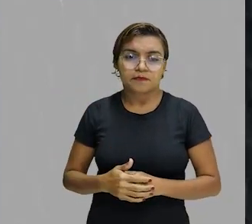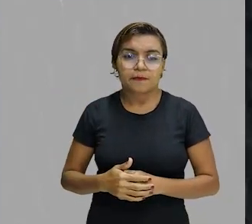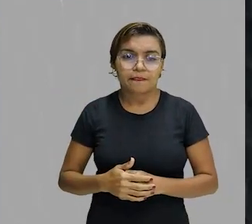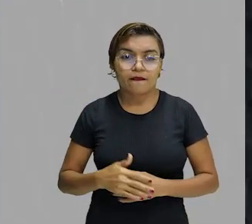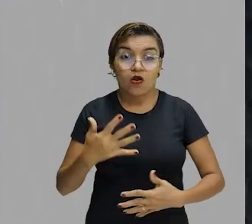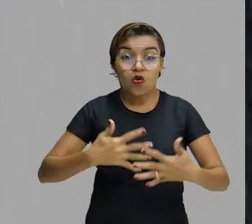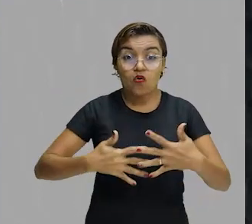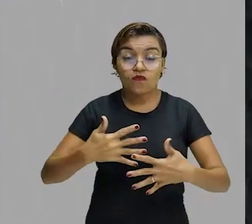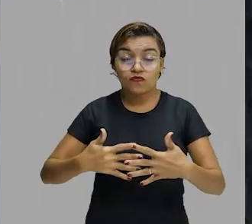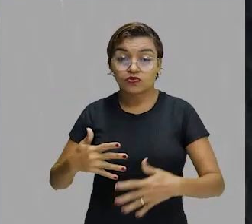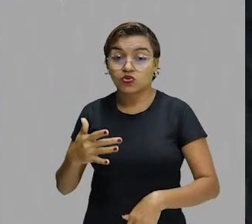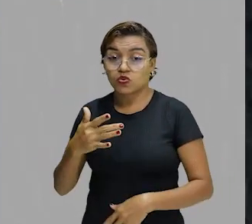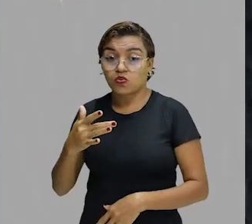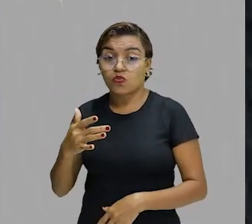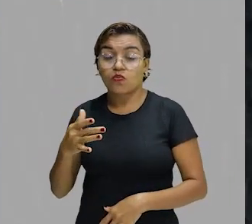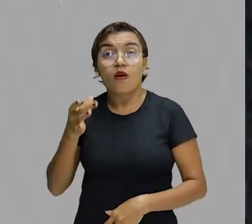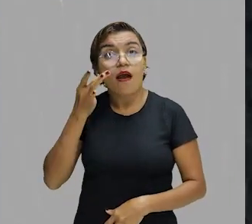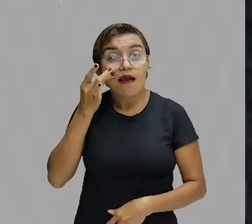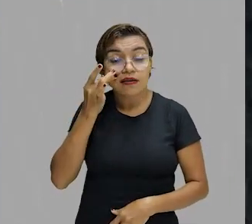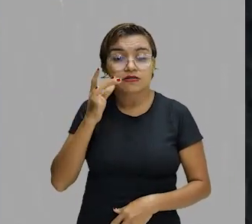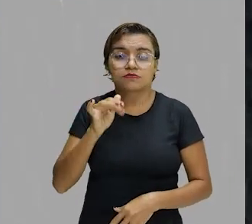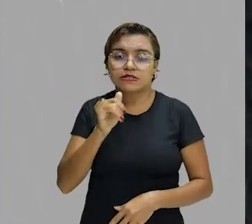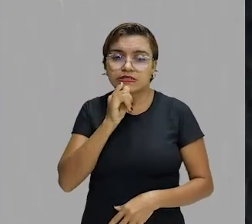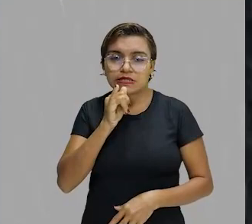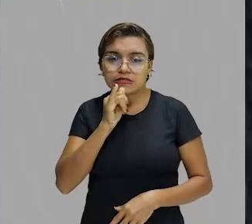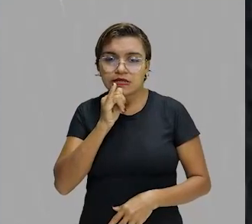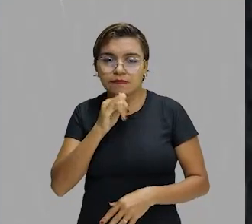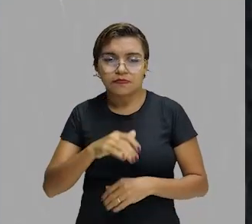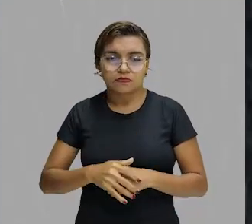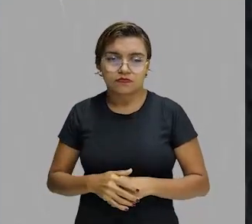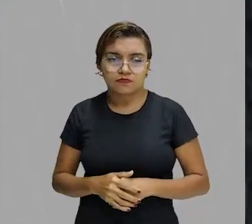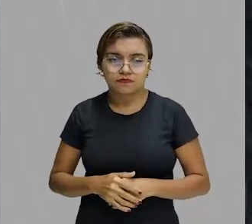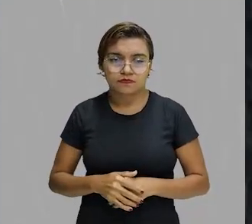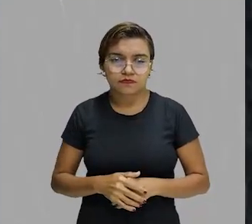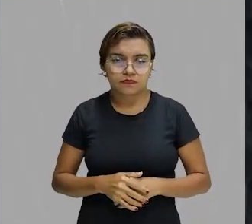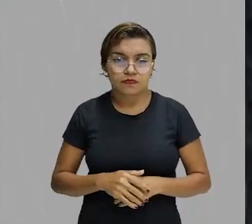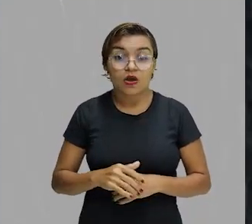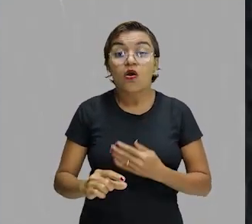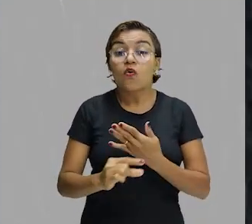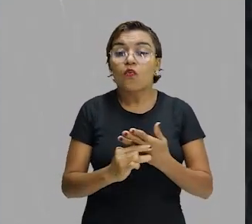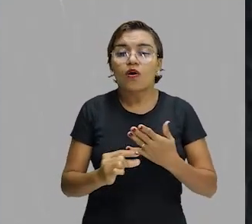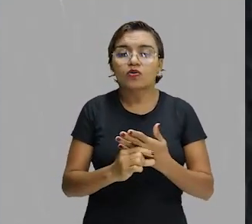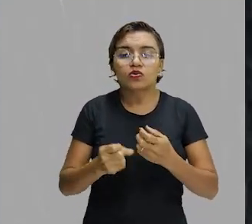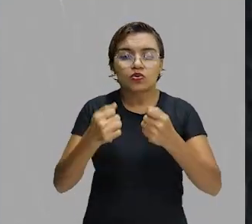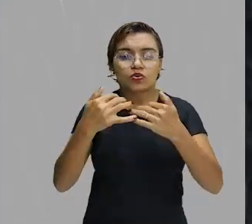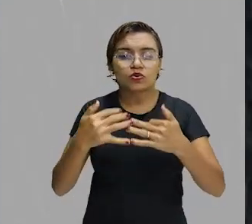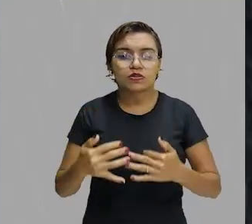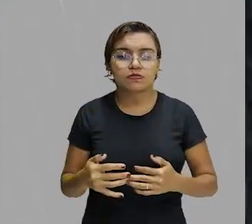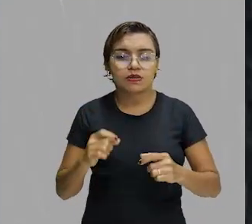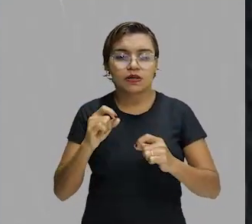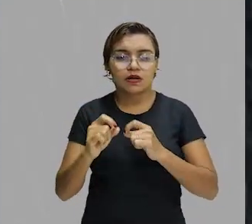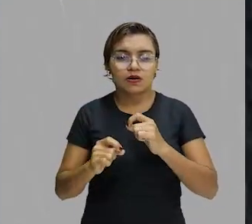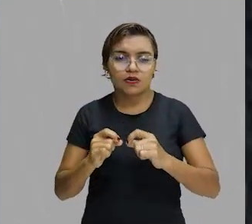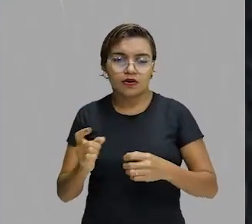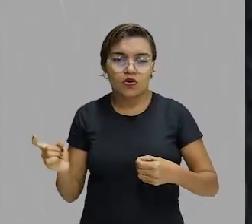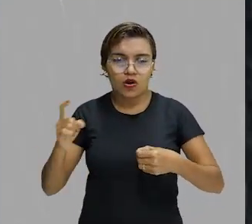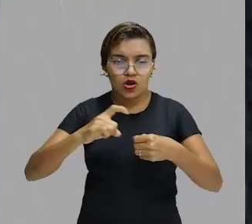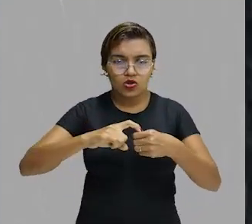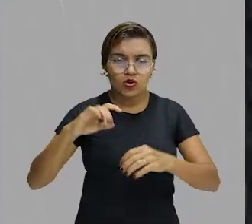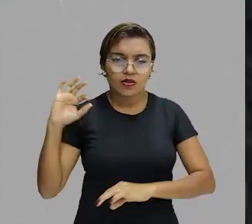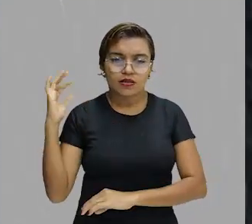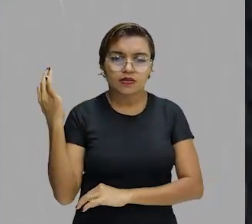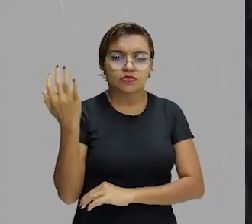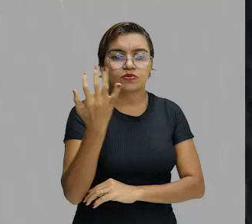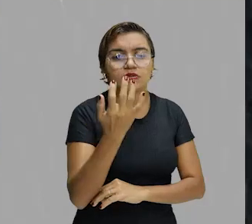O Zola dizia o seguinte: há um retorno à natureza focalizado no mais animalesco comportamento do homem. Como